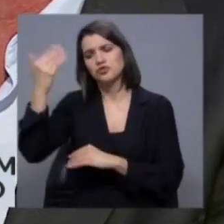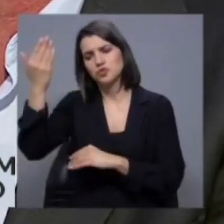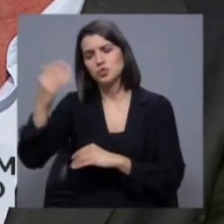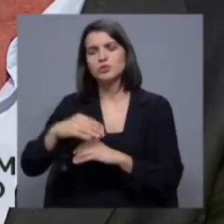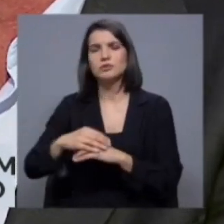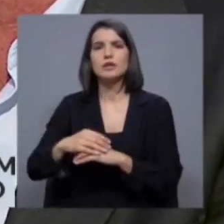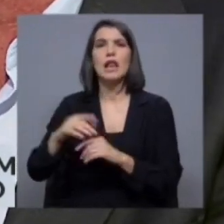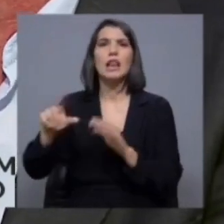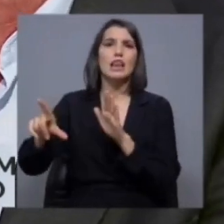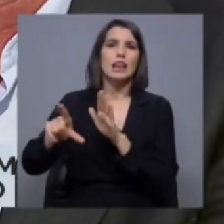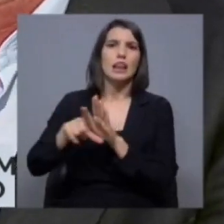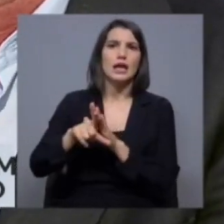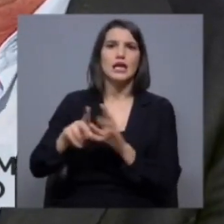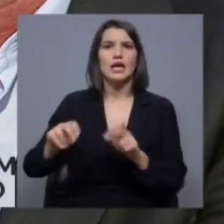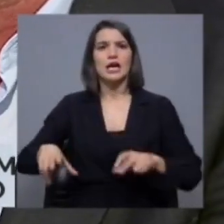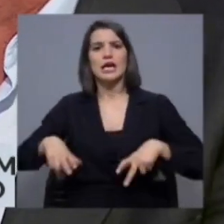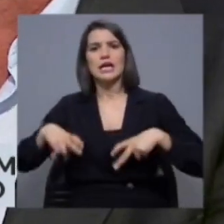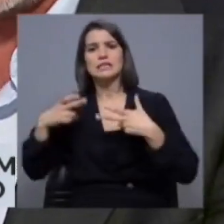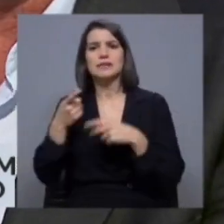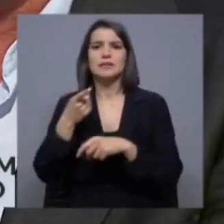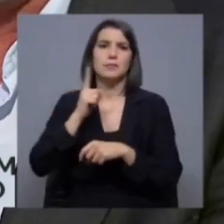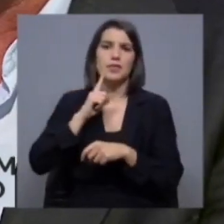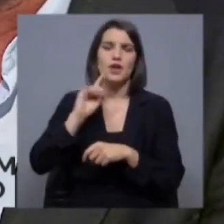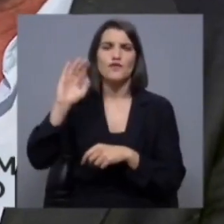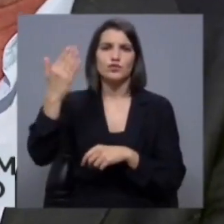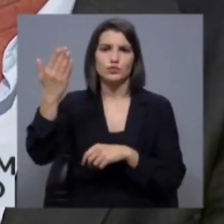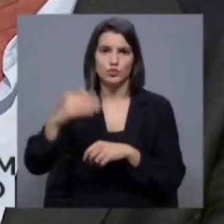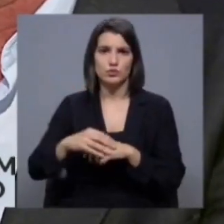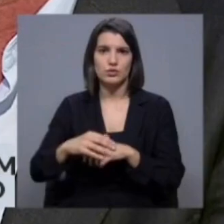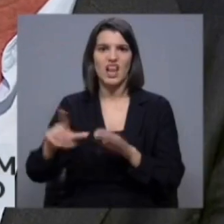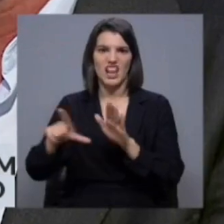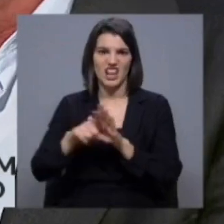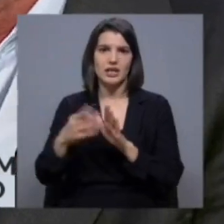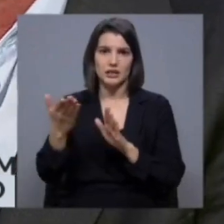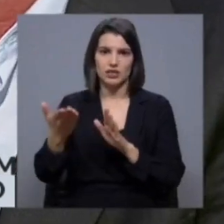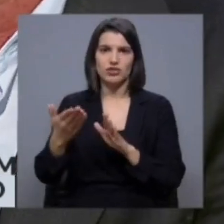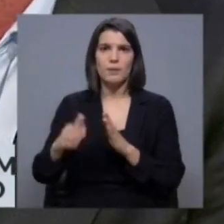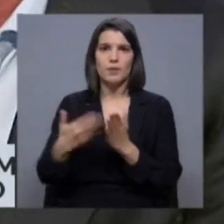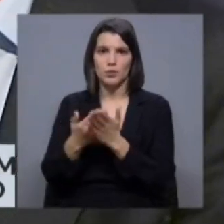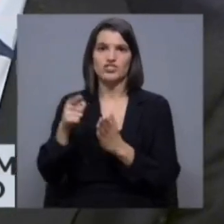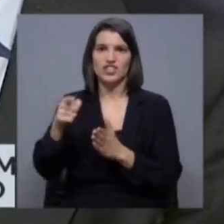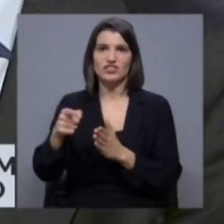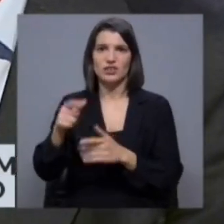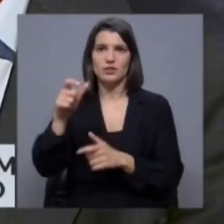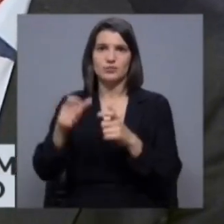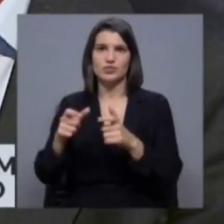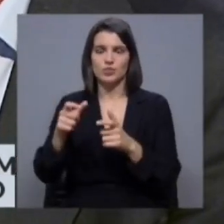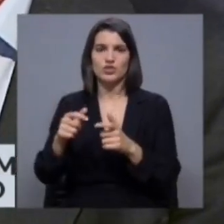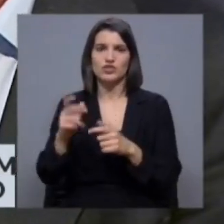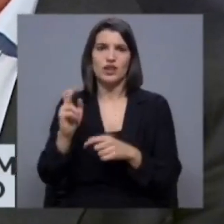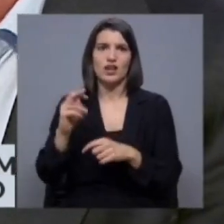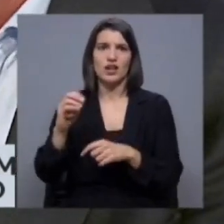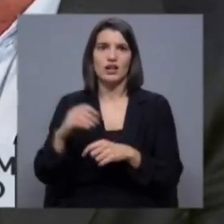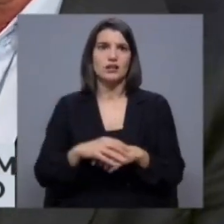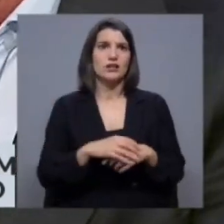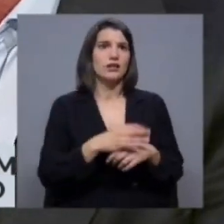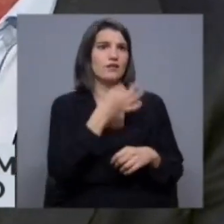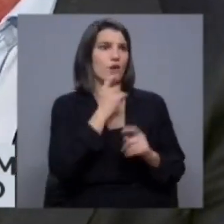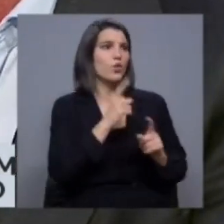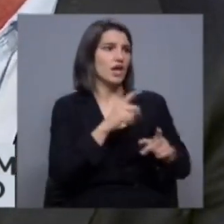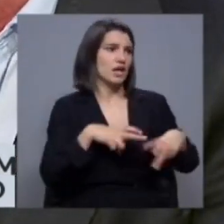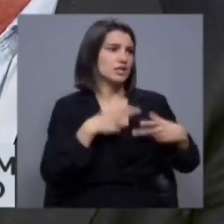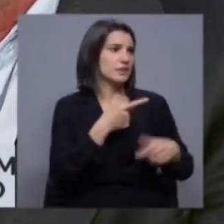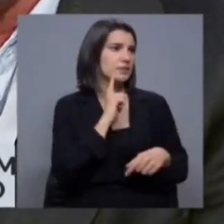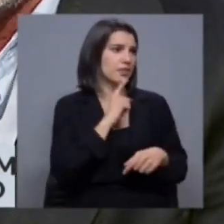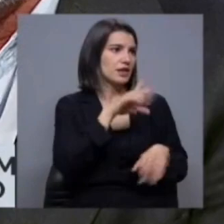para uma leitura que sabe aquele cintura fazer leis destas e propostas destas qualquer pessoa faz uma olhada aqui vamos embarcar sem